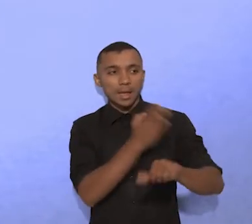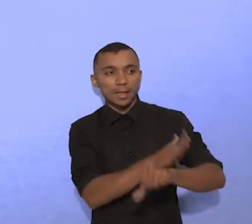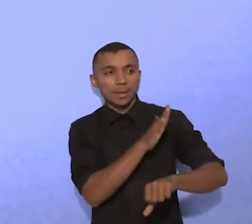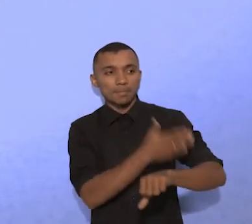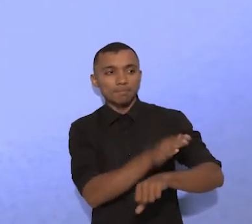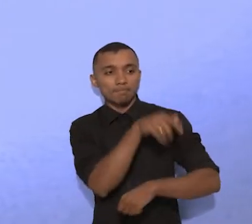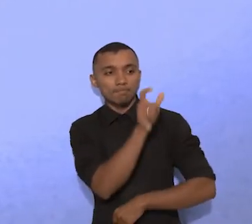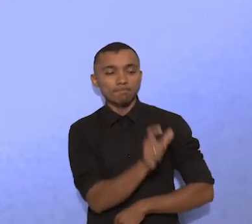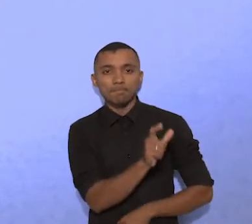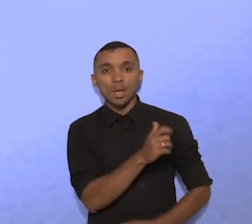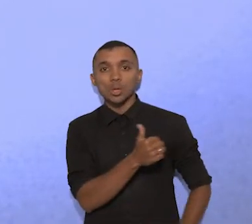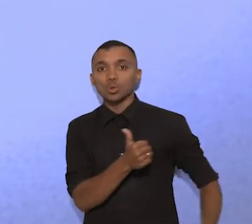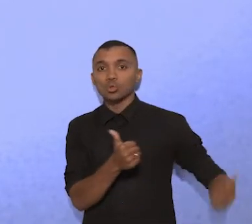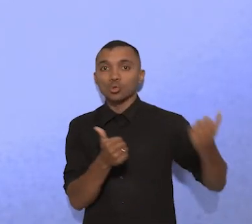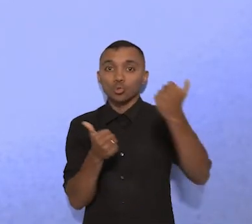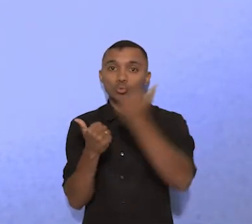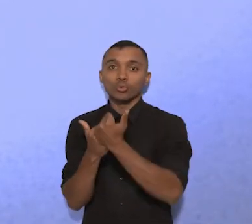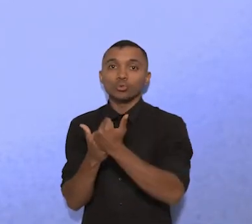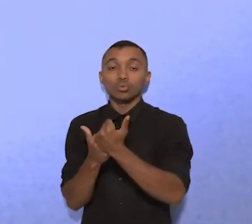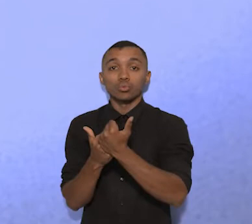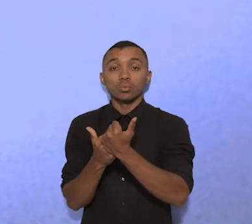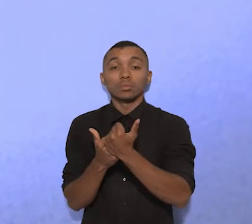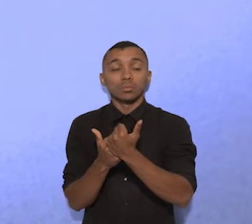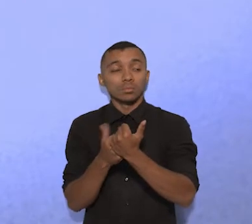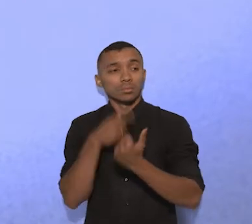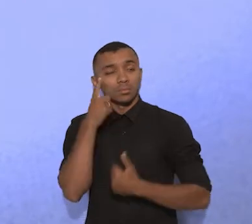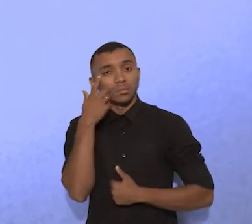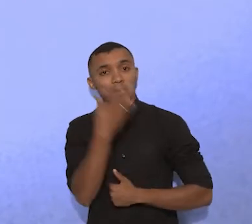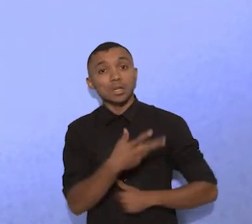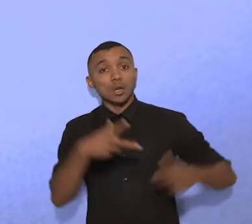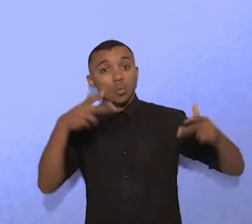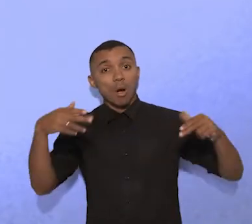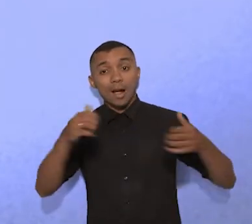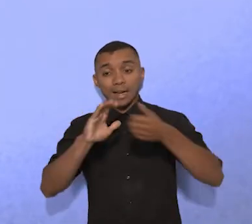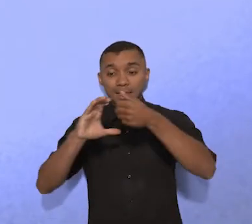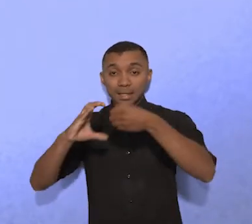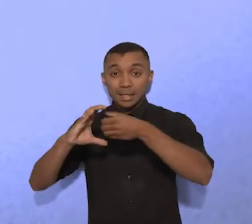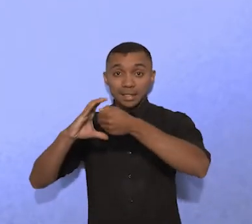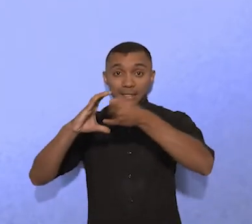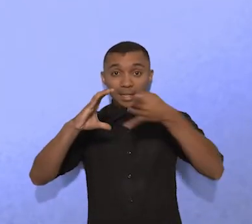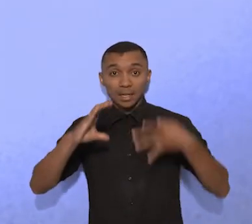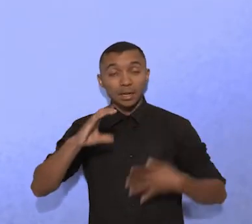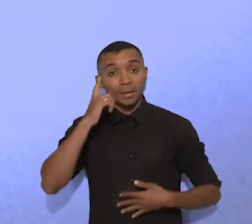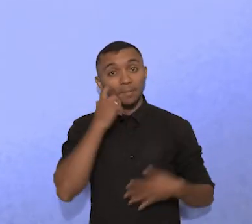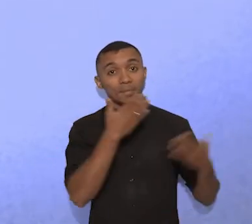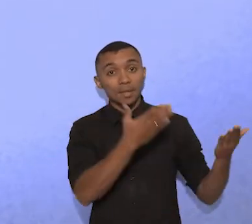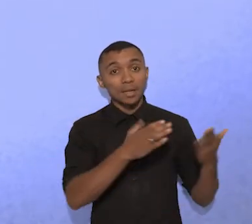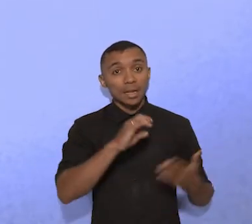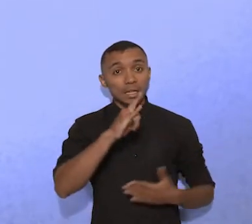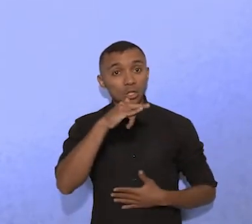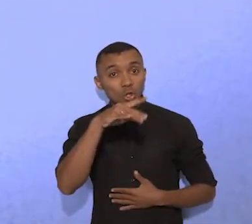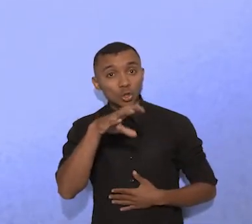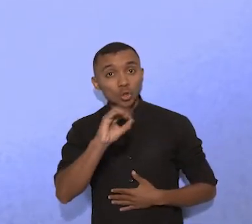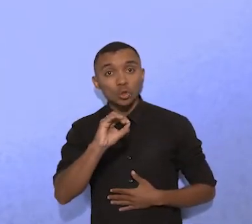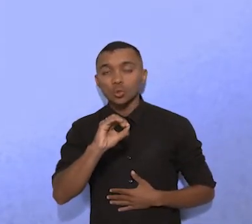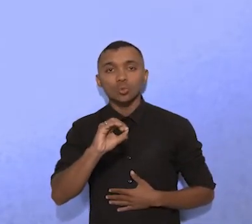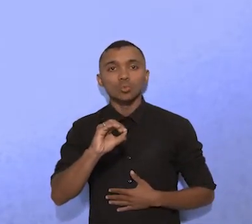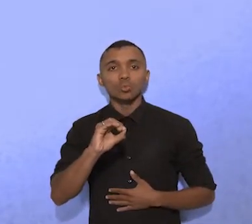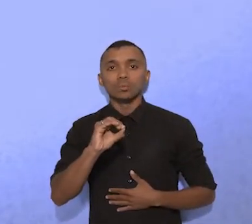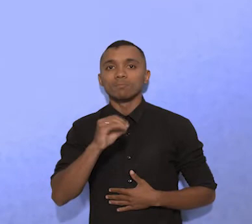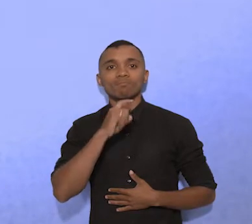ser o substituto do Pikachu lá no início do ano. Edinho, você vai jogar igual o Pikachu. E a dificuldade do Edinho era fazer a do Pikachu